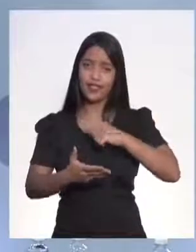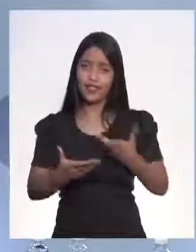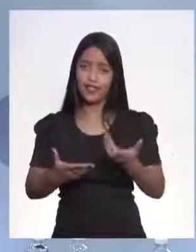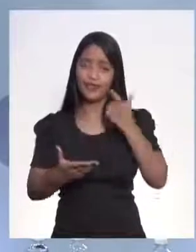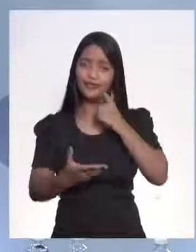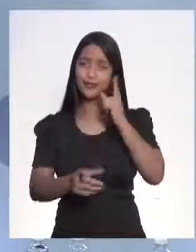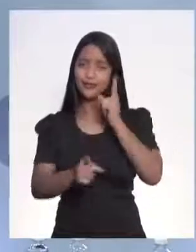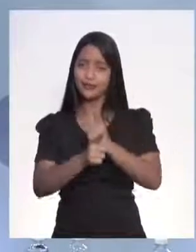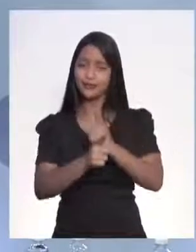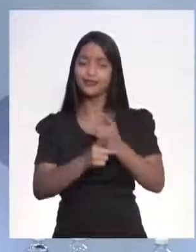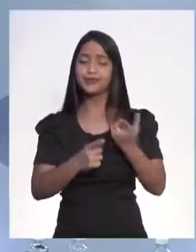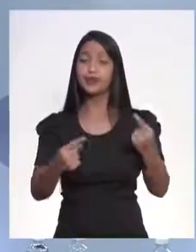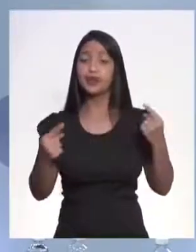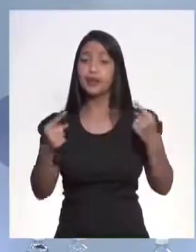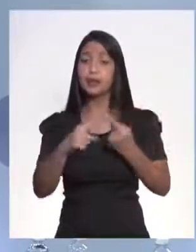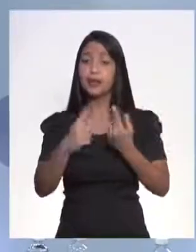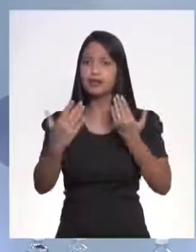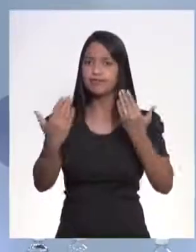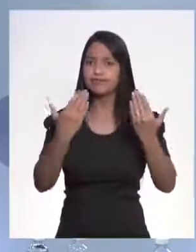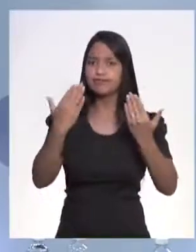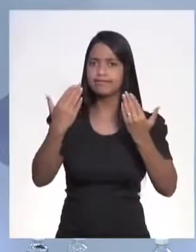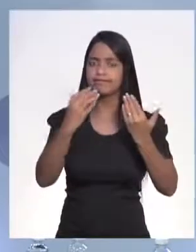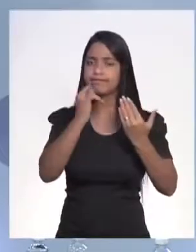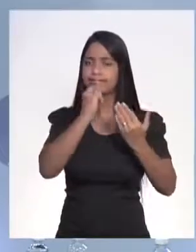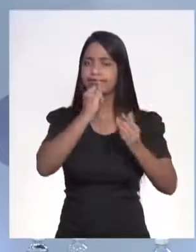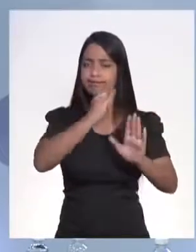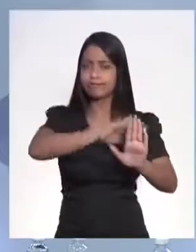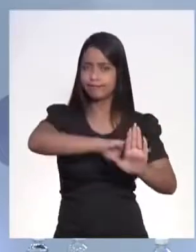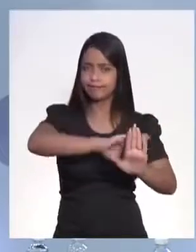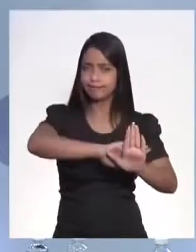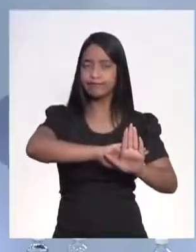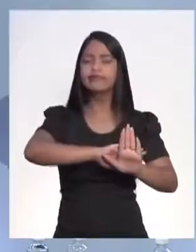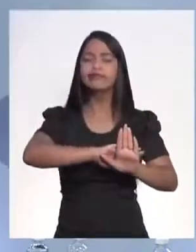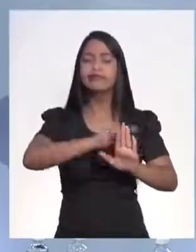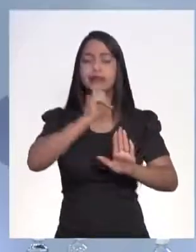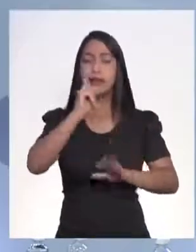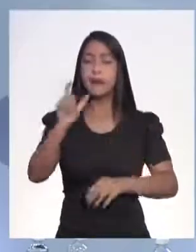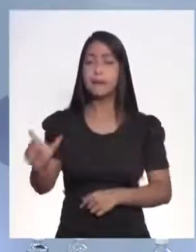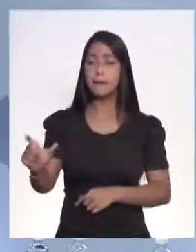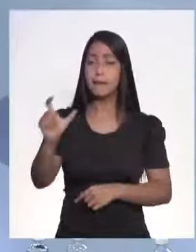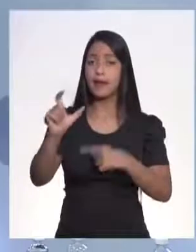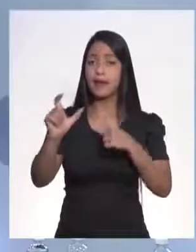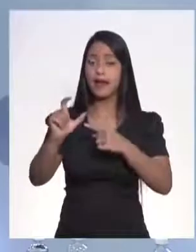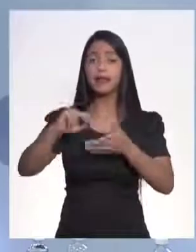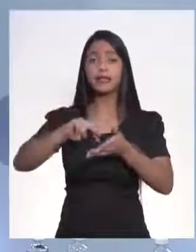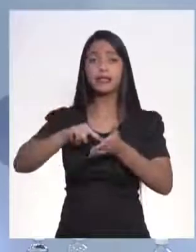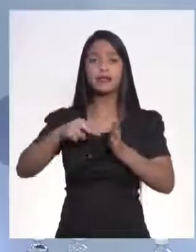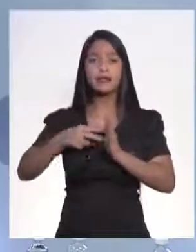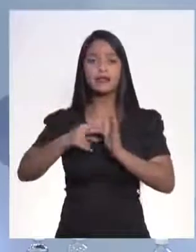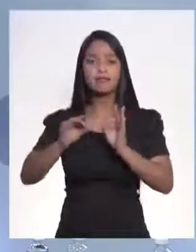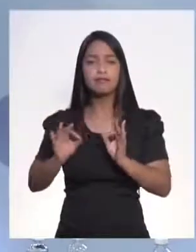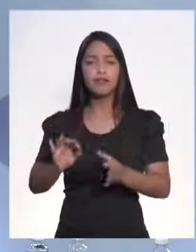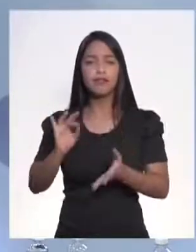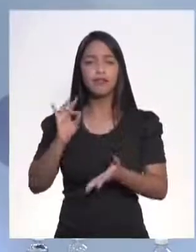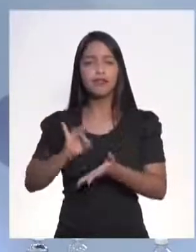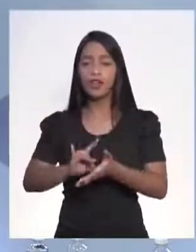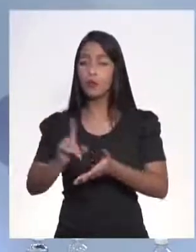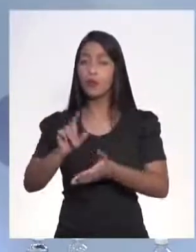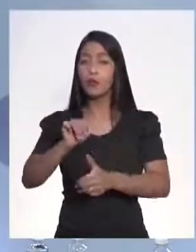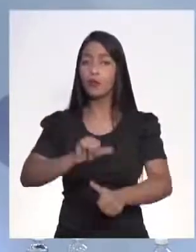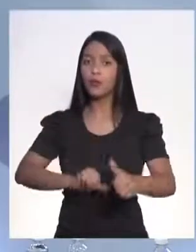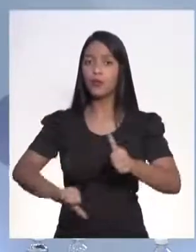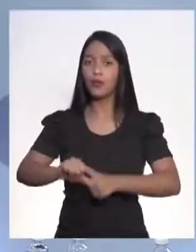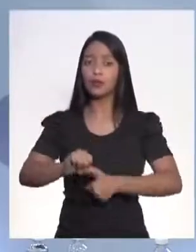Kemily sentido figurado tá é quando eu pego uma palavra e eu tiro ela do sentido real